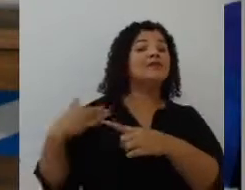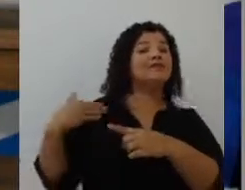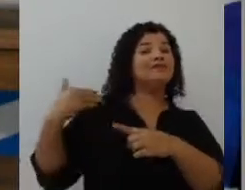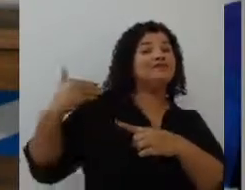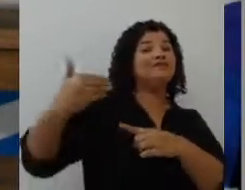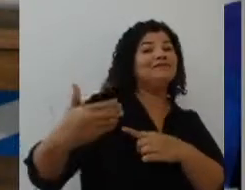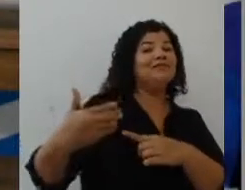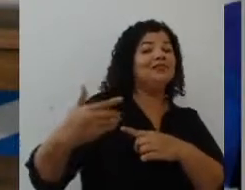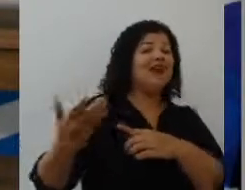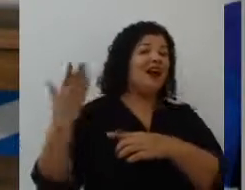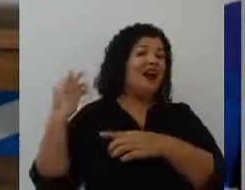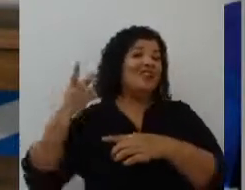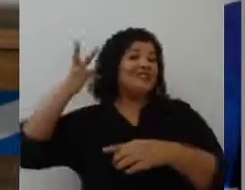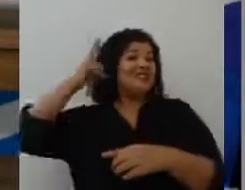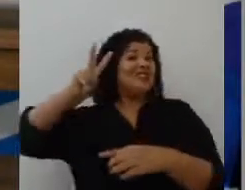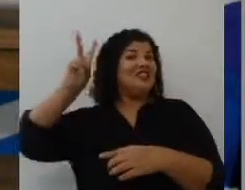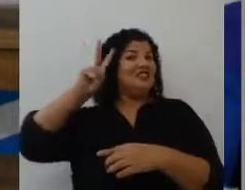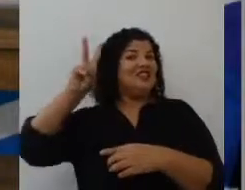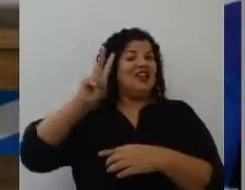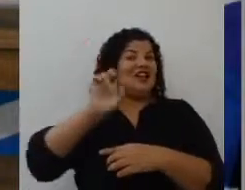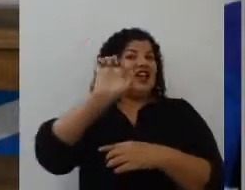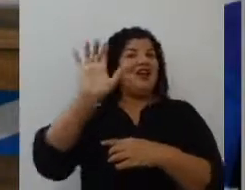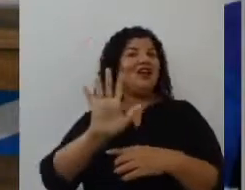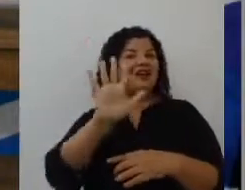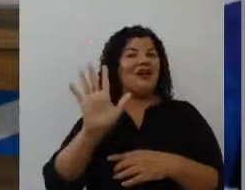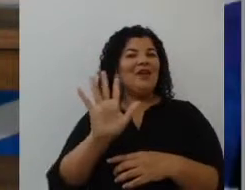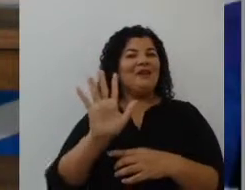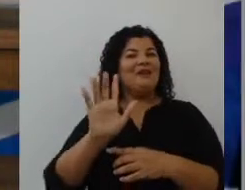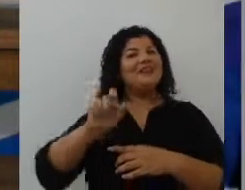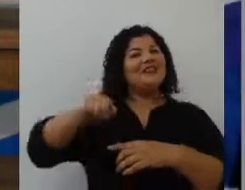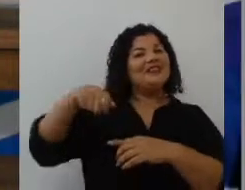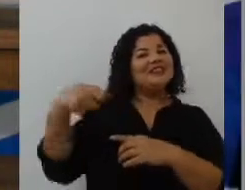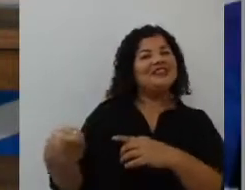um momento histórico que aconteceu na Europa, chamado...